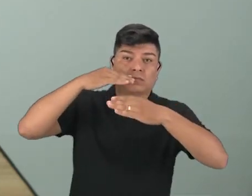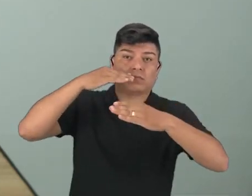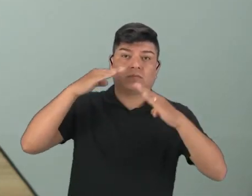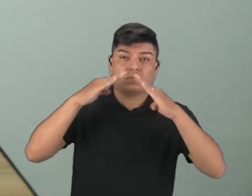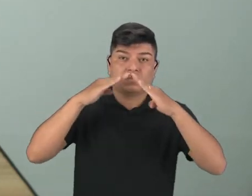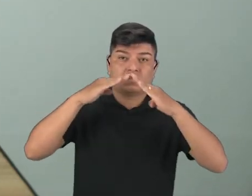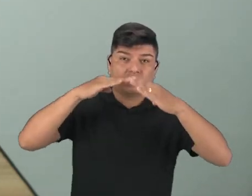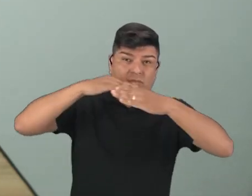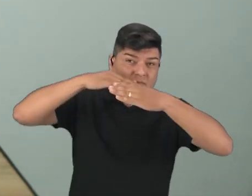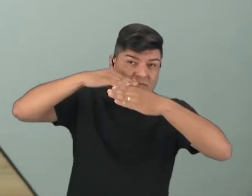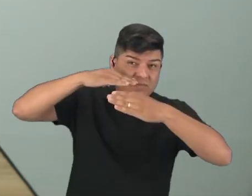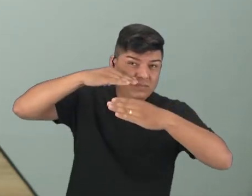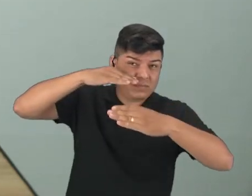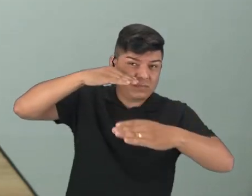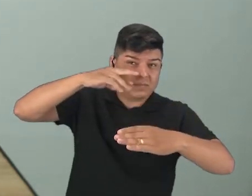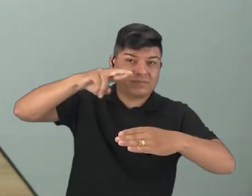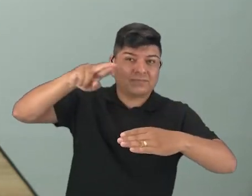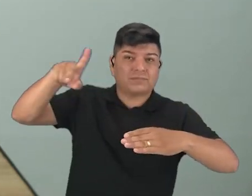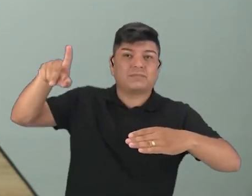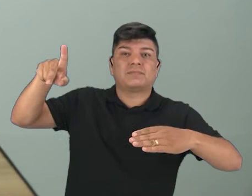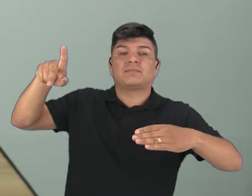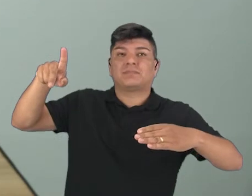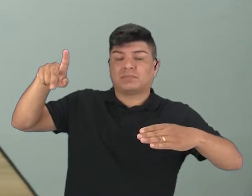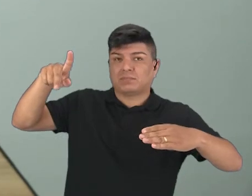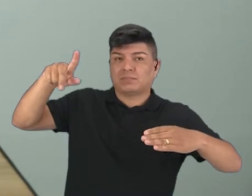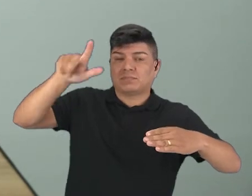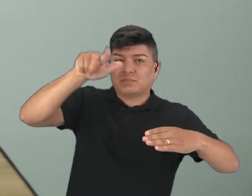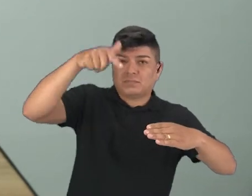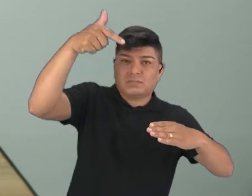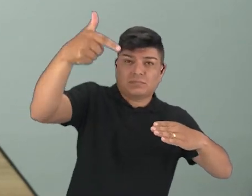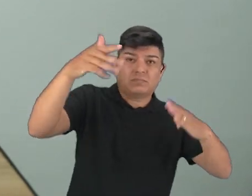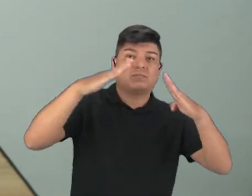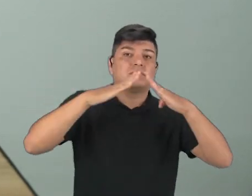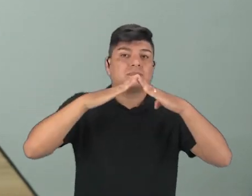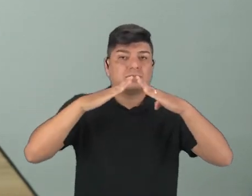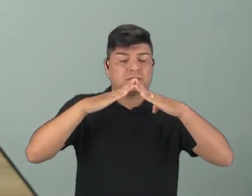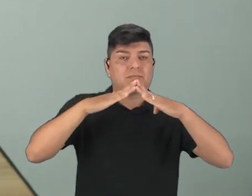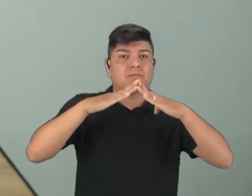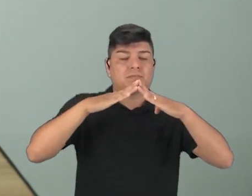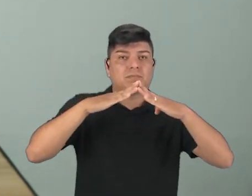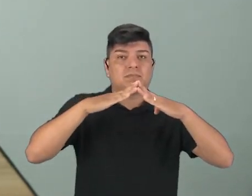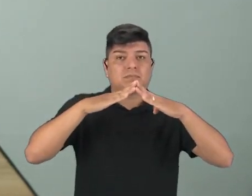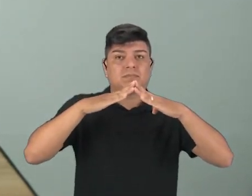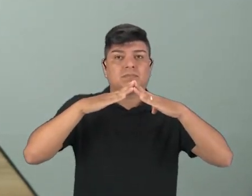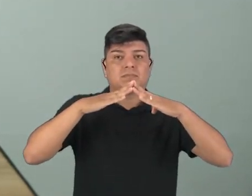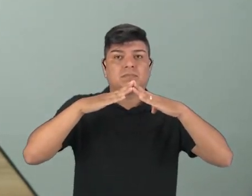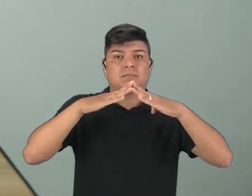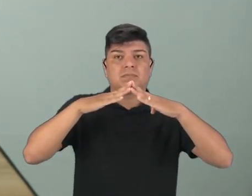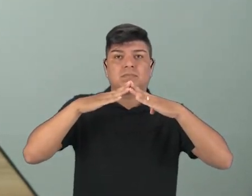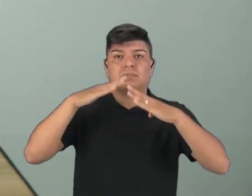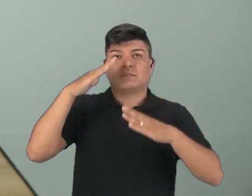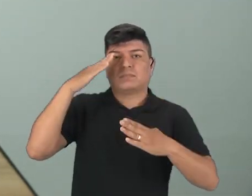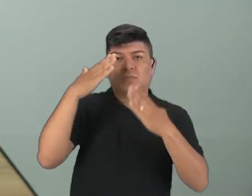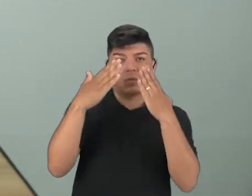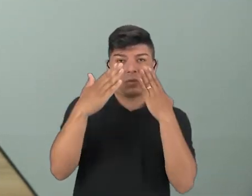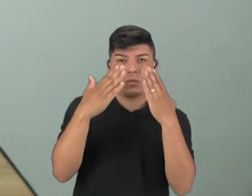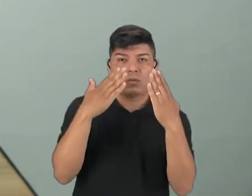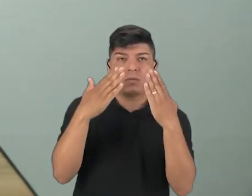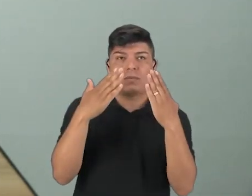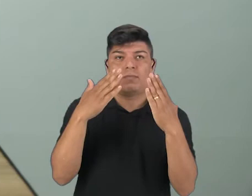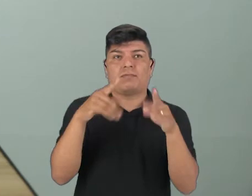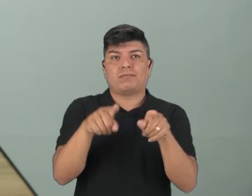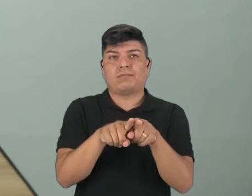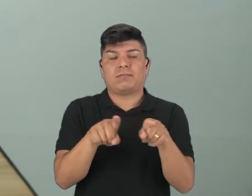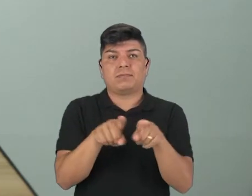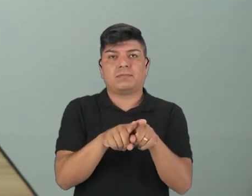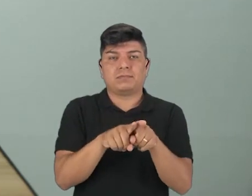de vocês, é diferente do restante da casa. E aí nós podemos comparar essa